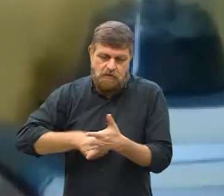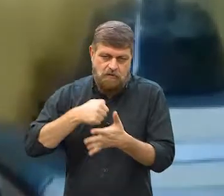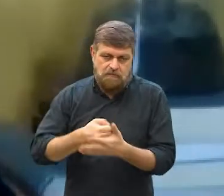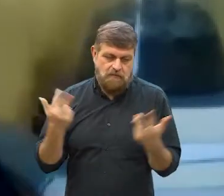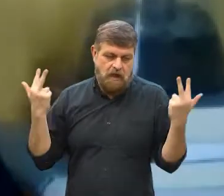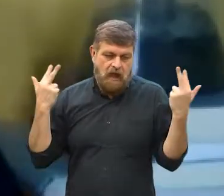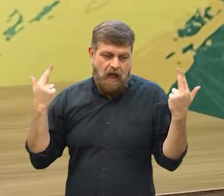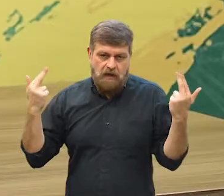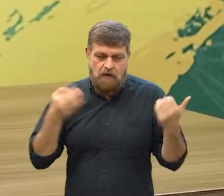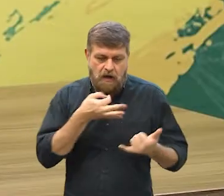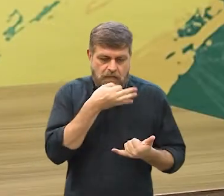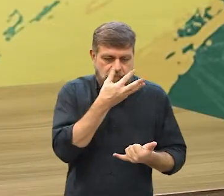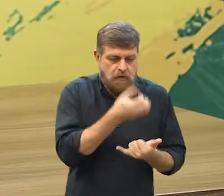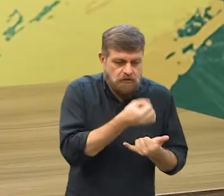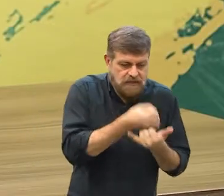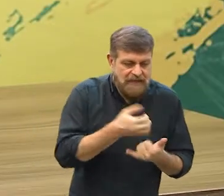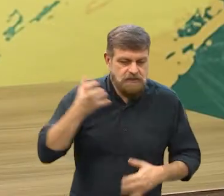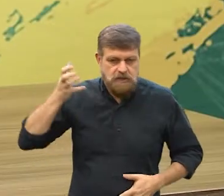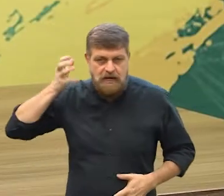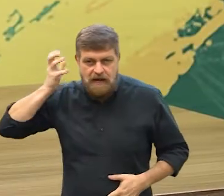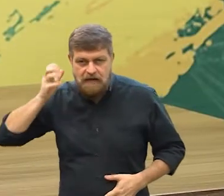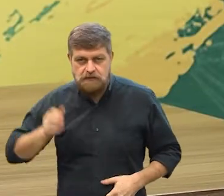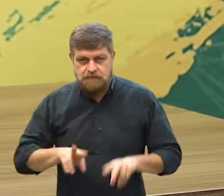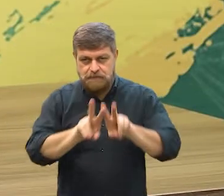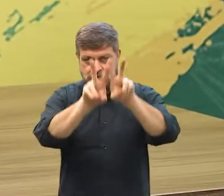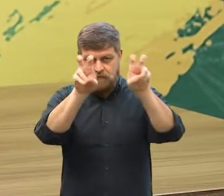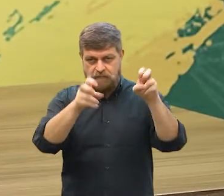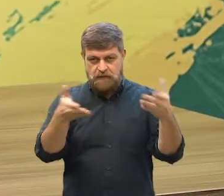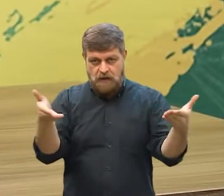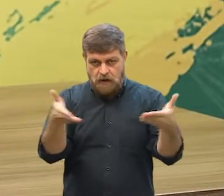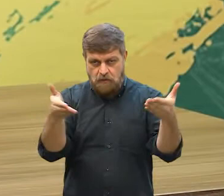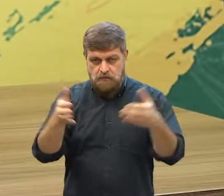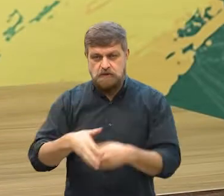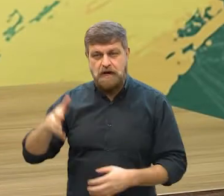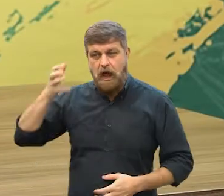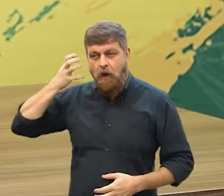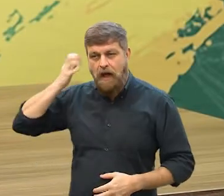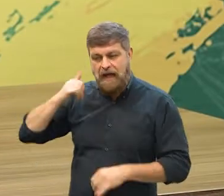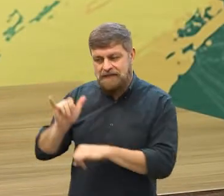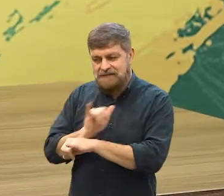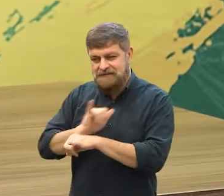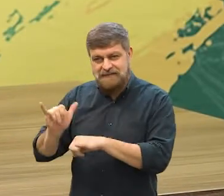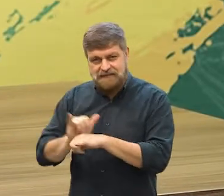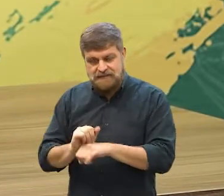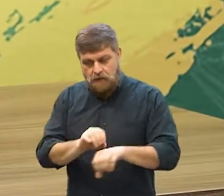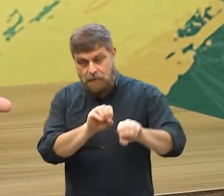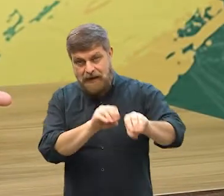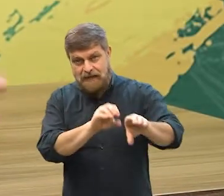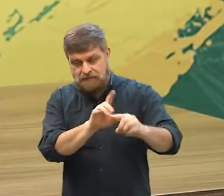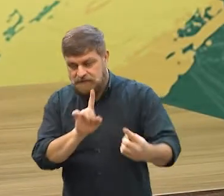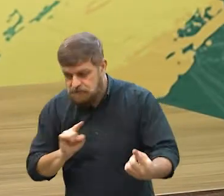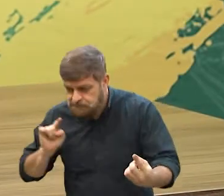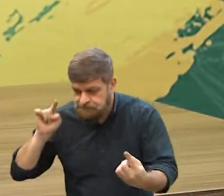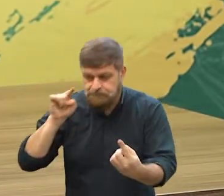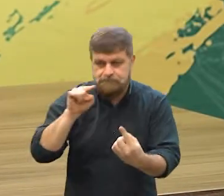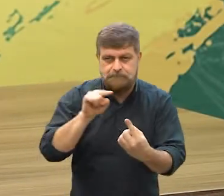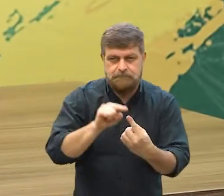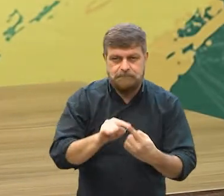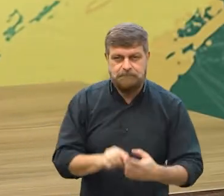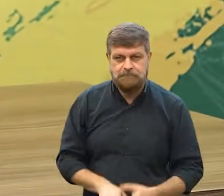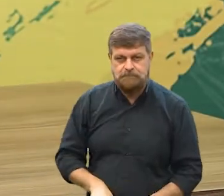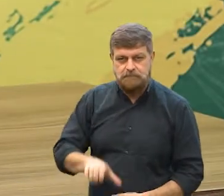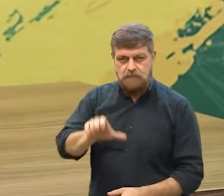defendem essa teoria não com certeza o nosso tema hoje o rádio como ferramenta de educação então o